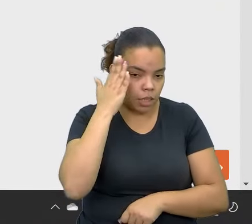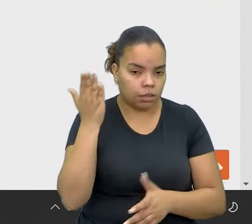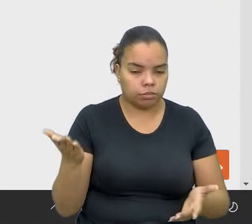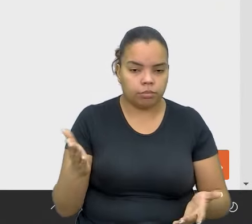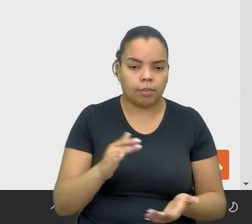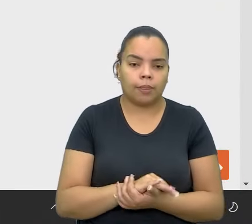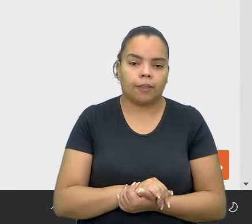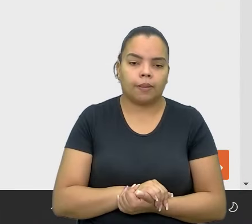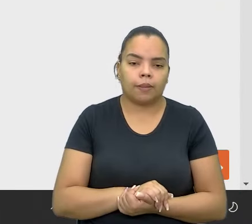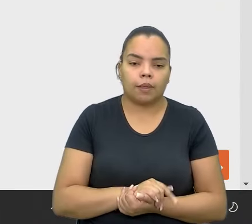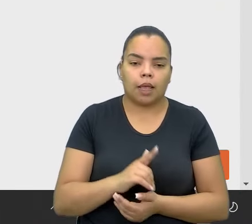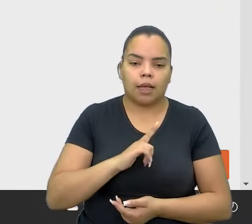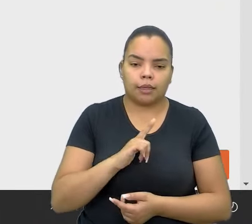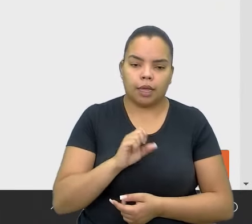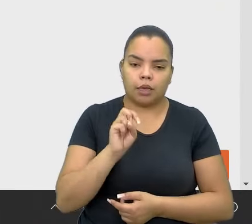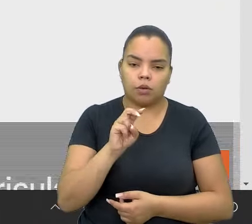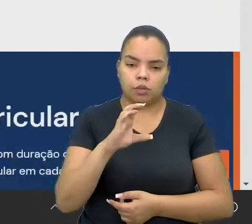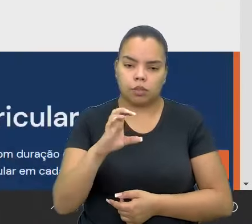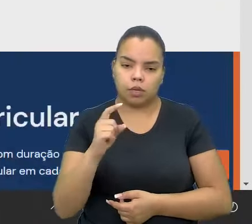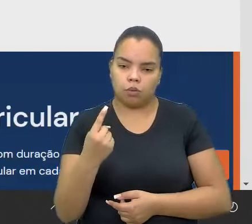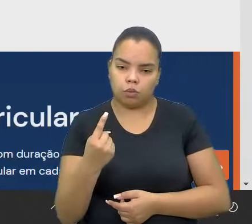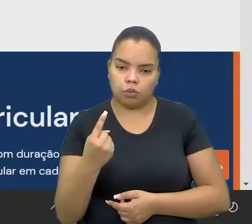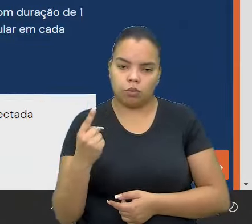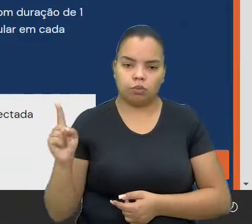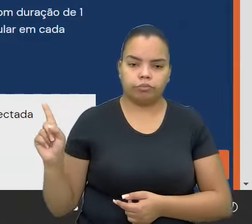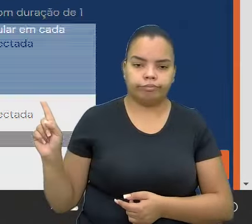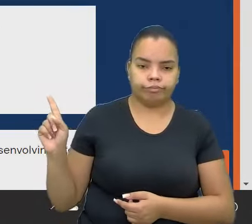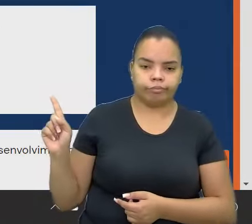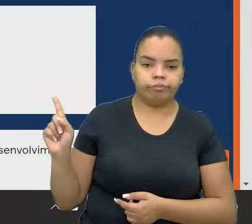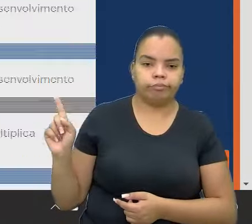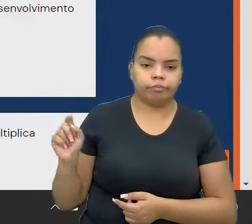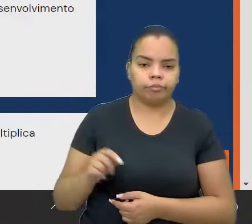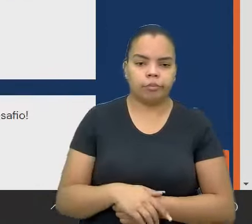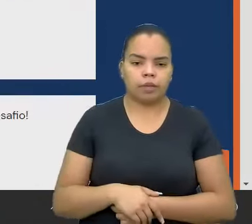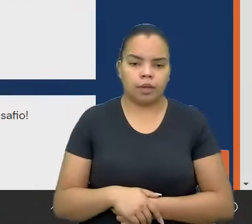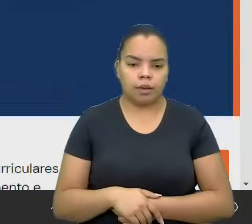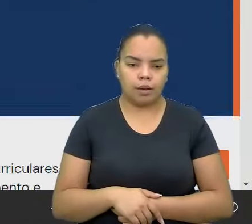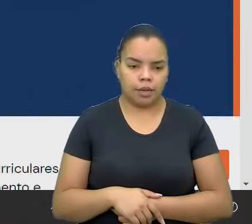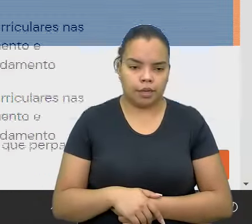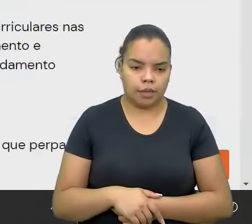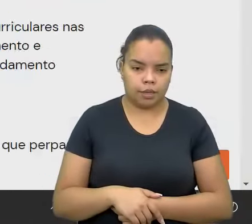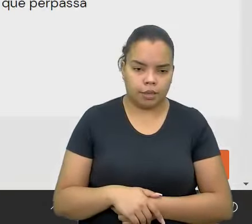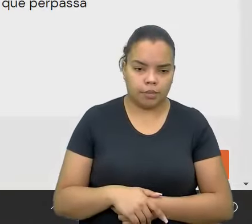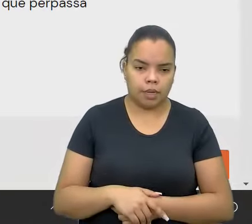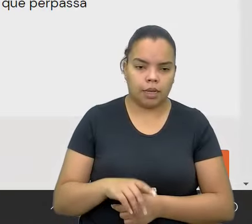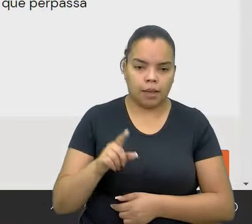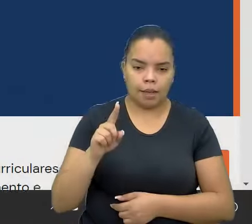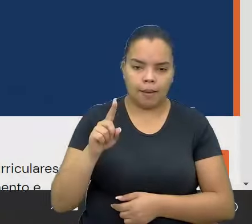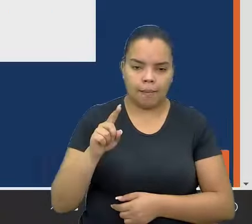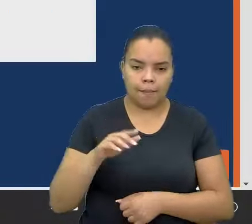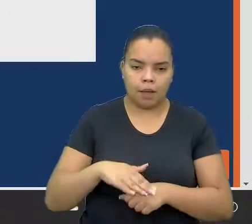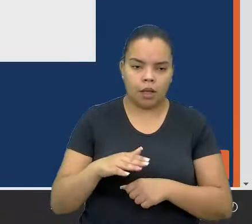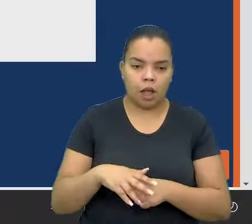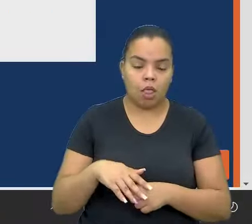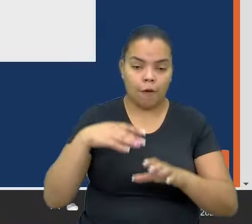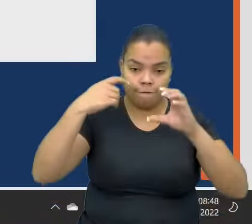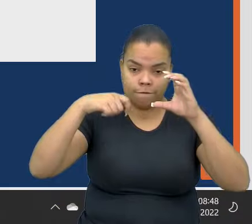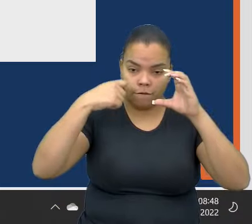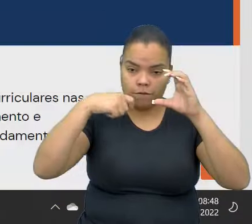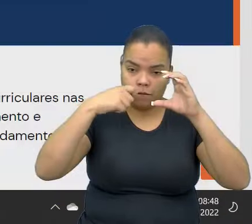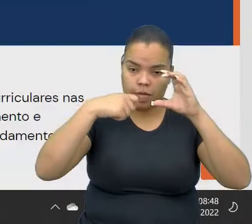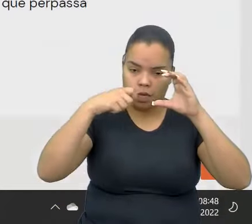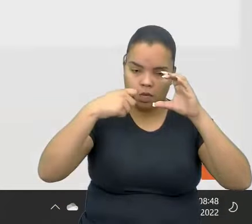Aí tem aqui, né, a unidade curricular 1 do primeiro semestre, mas aquele campo que eu mostrei para vocês, tem alguns vídeos super